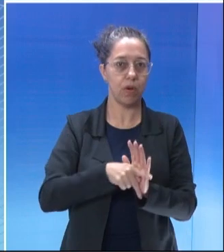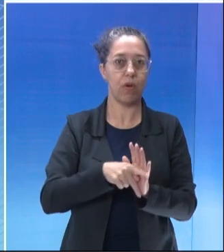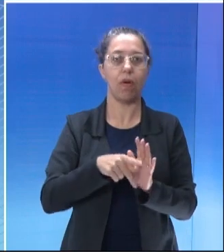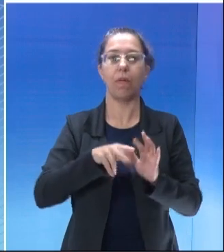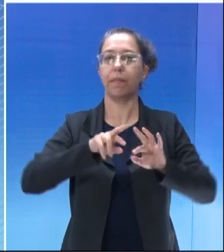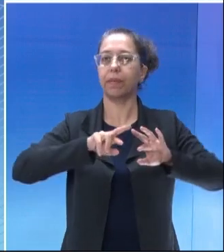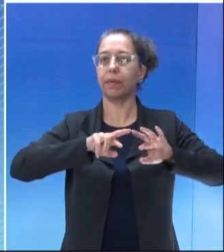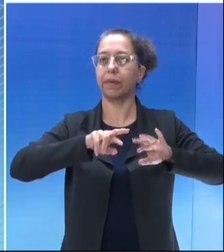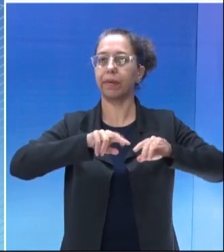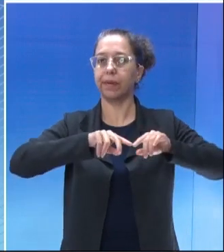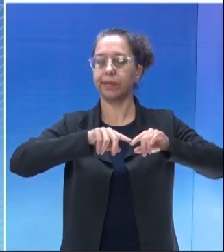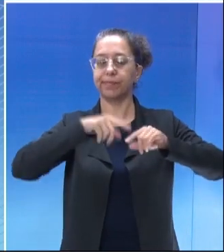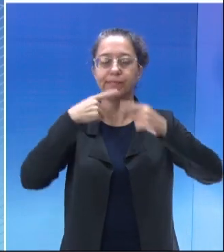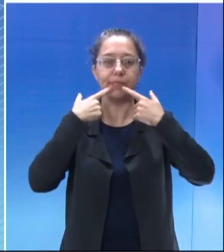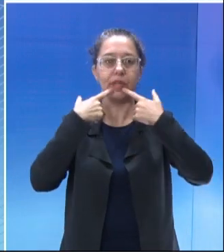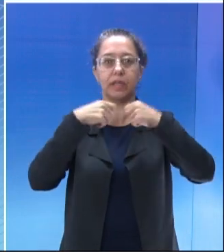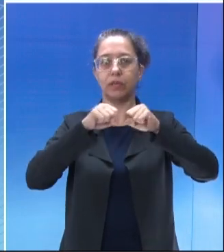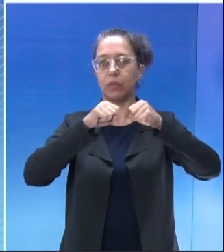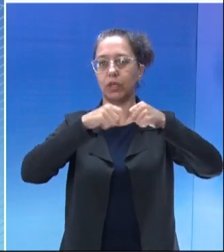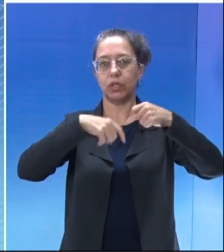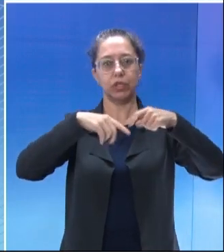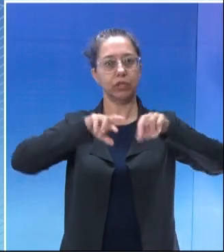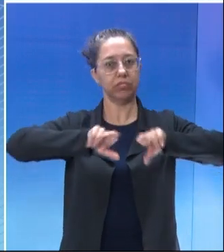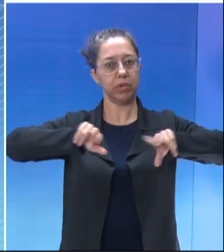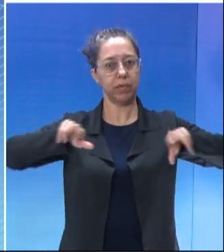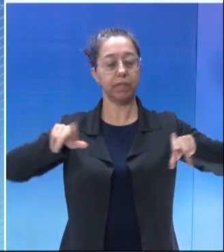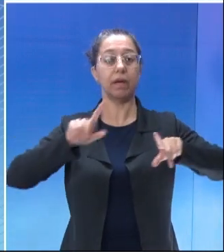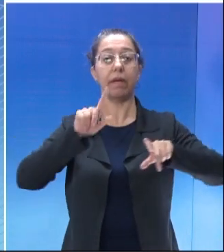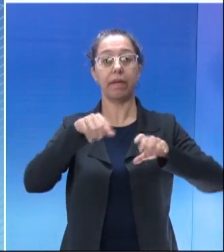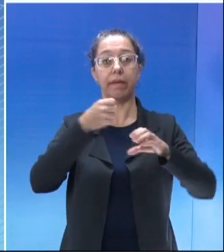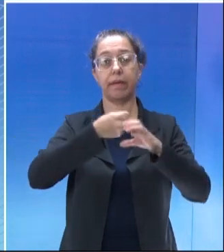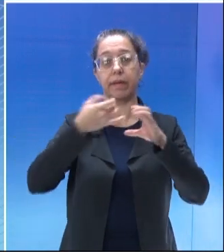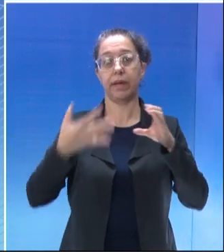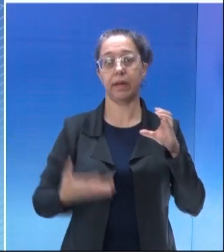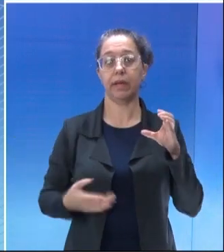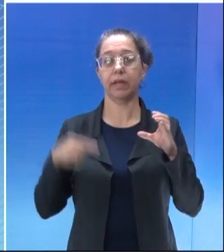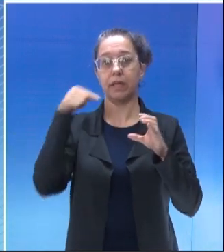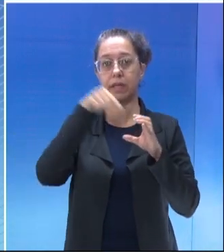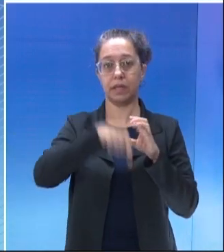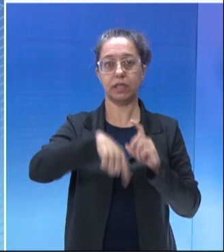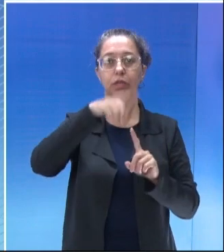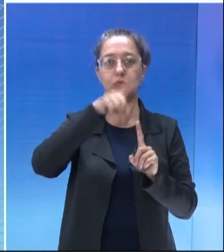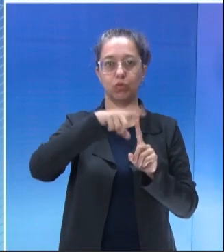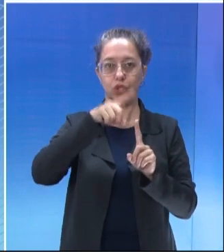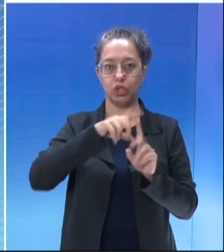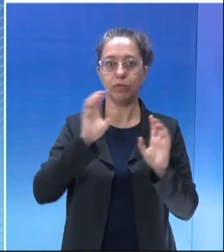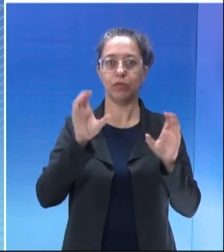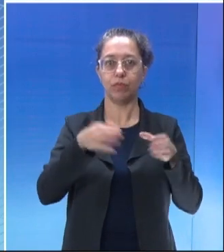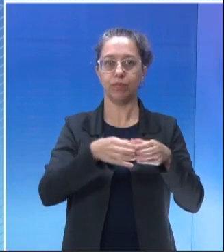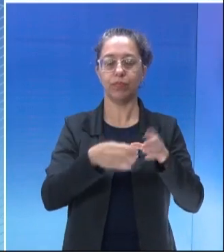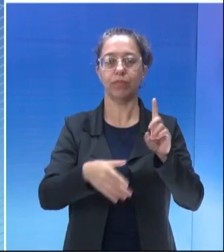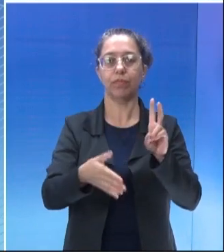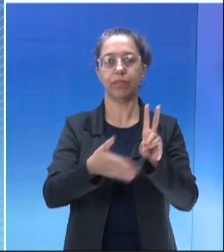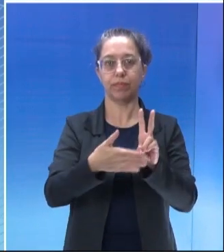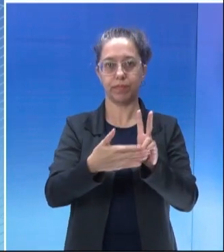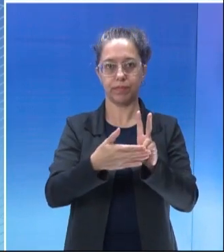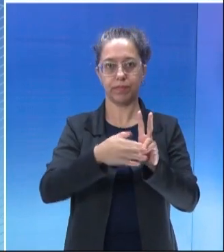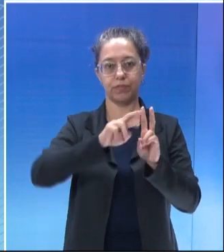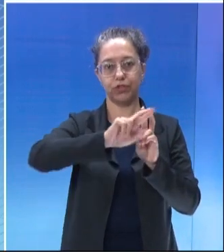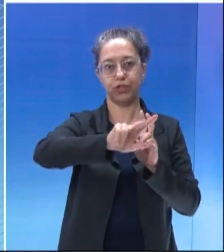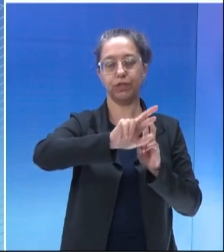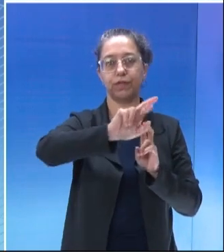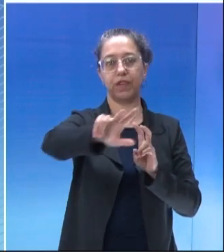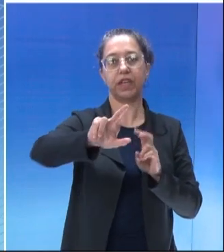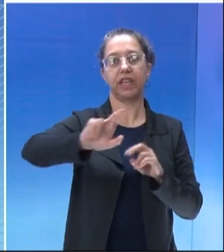linguísticas, religiosas, culturais, elas caracterizam uma etnia que se diferencia